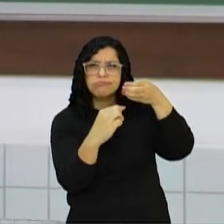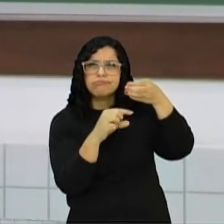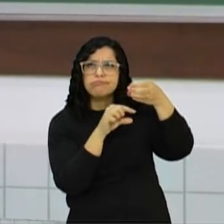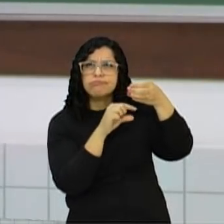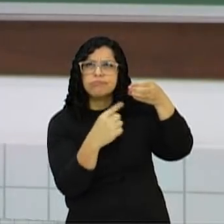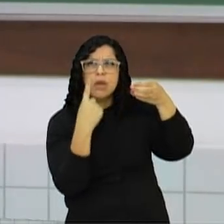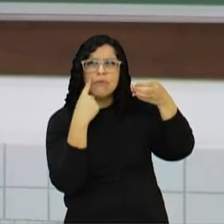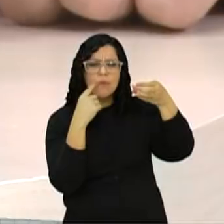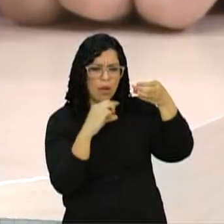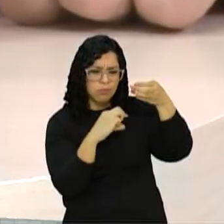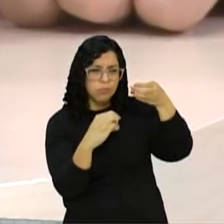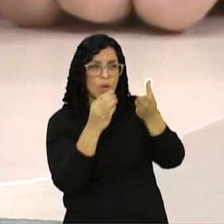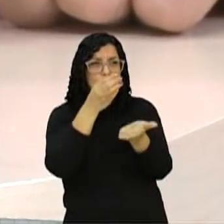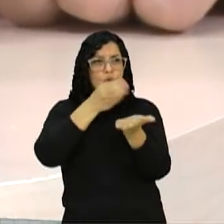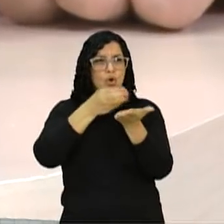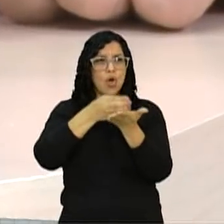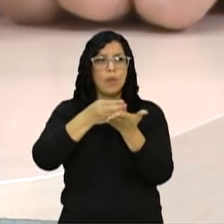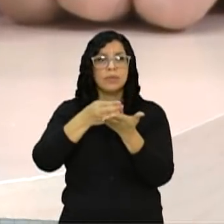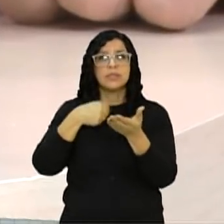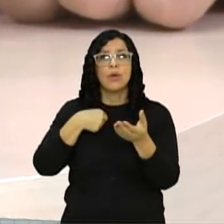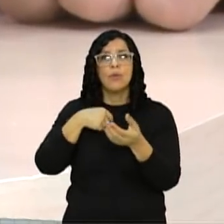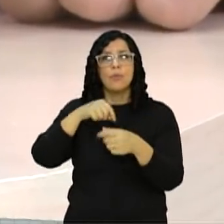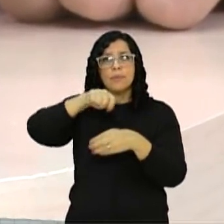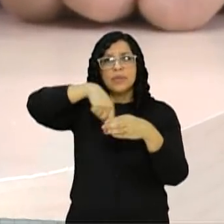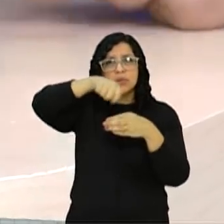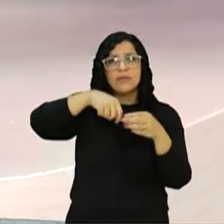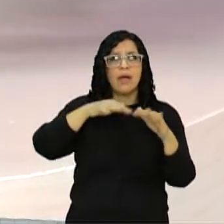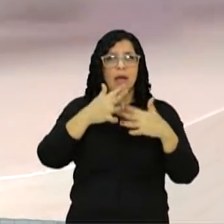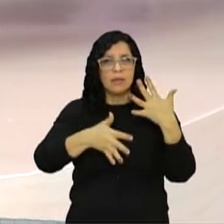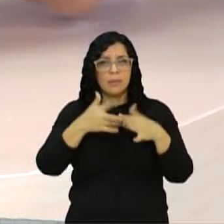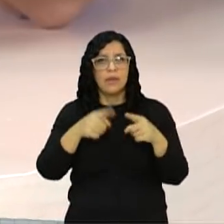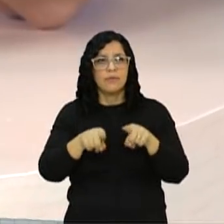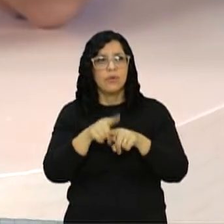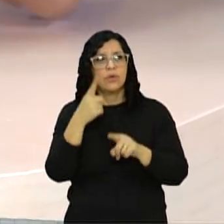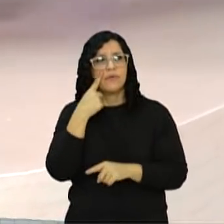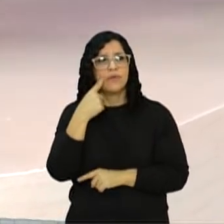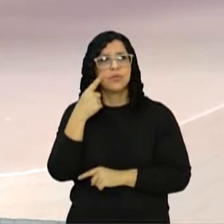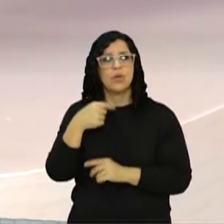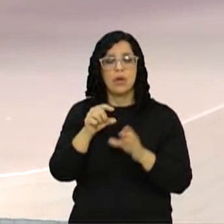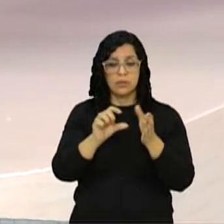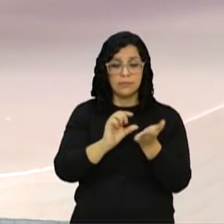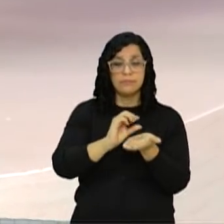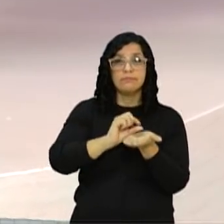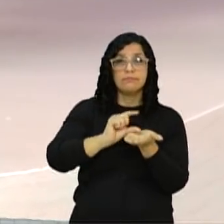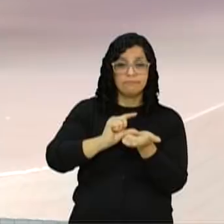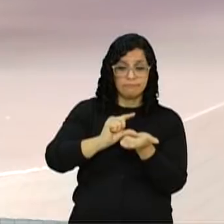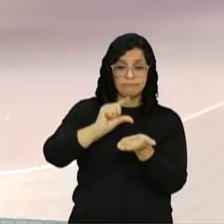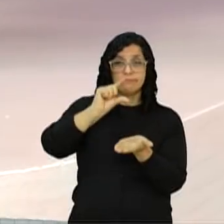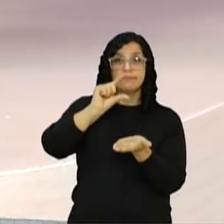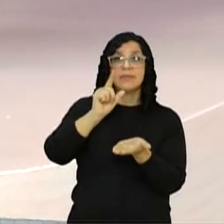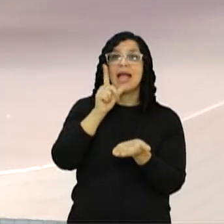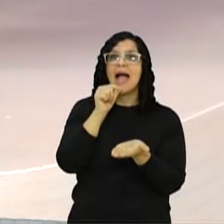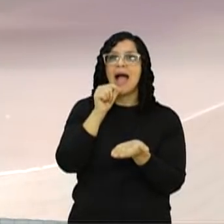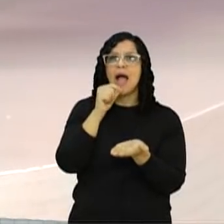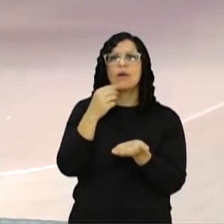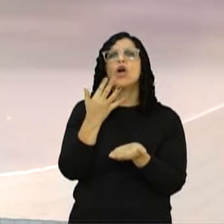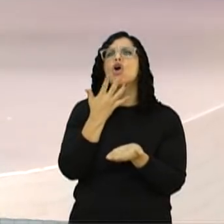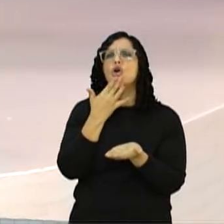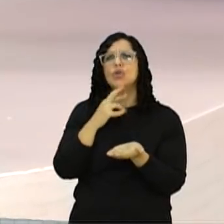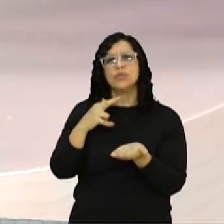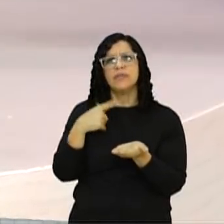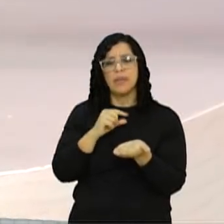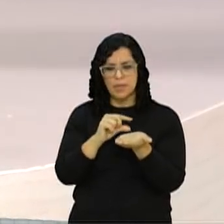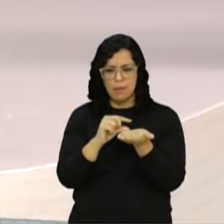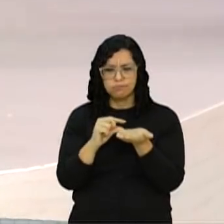nosso becker, do nosso copo. Eu não vou poder mexer porque senão vai interferir. Nós temos aqui em cima a água. Ela ficou com uma